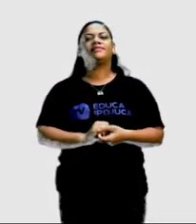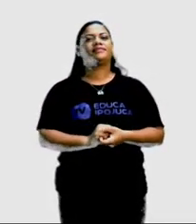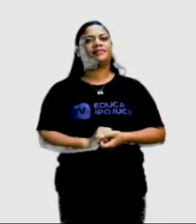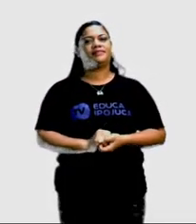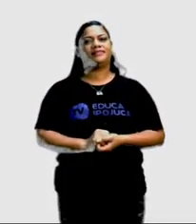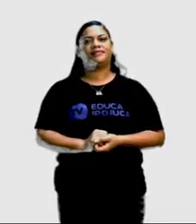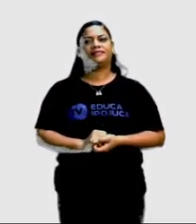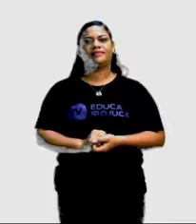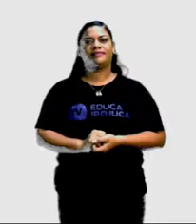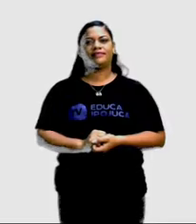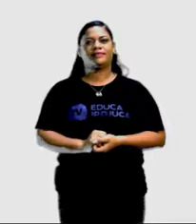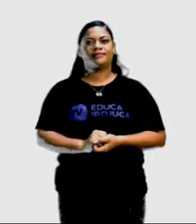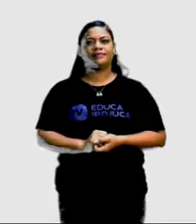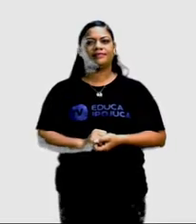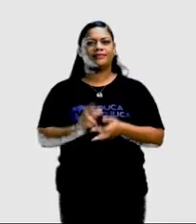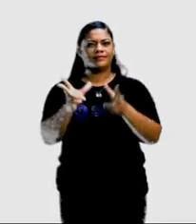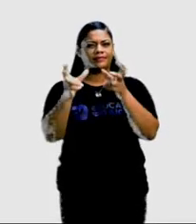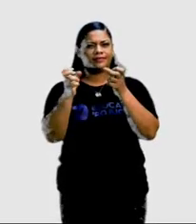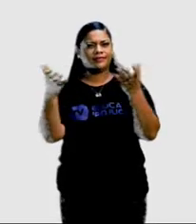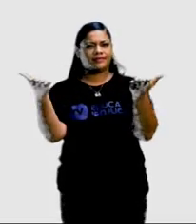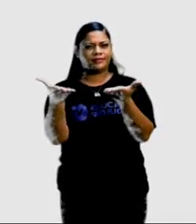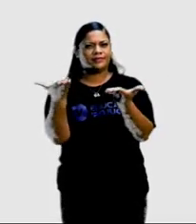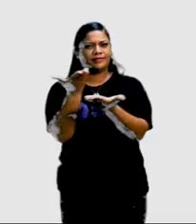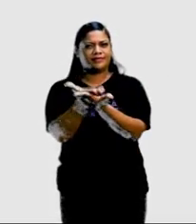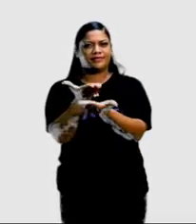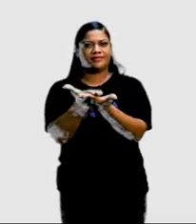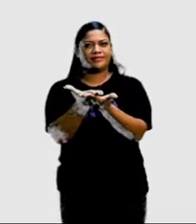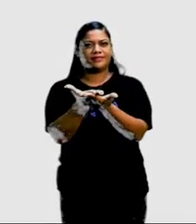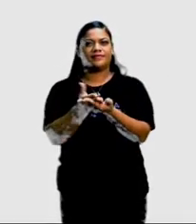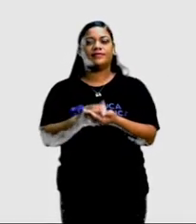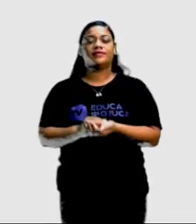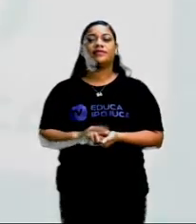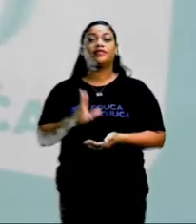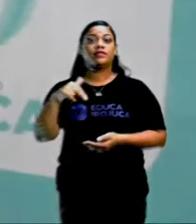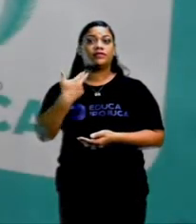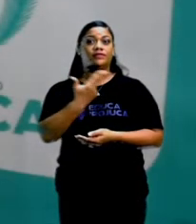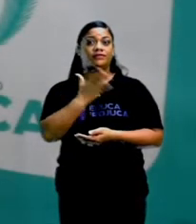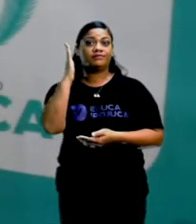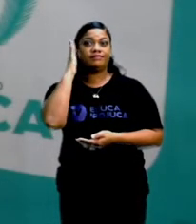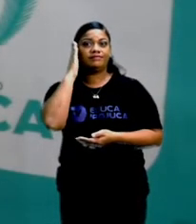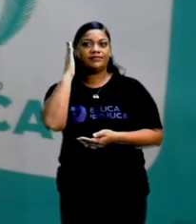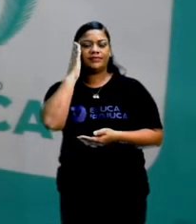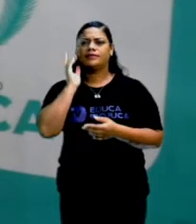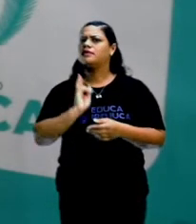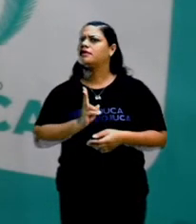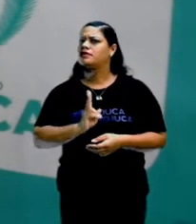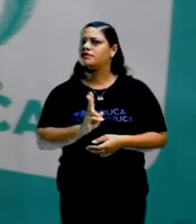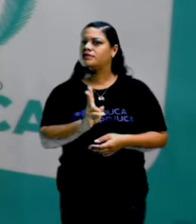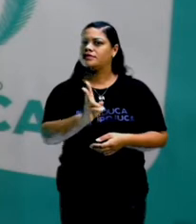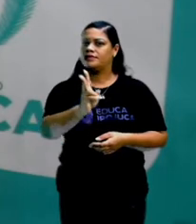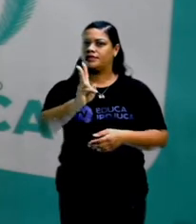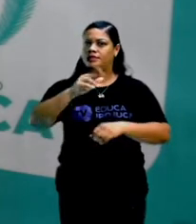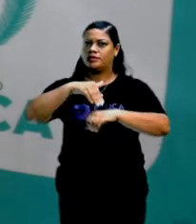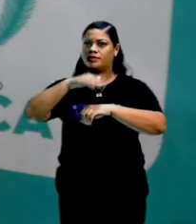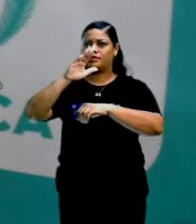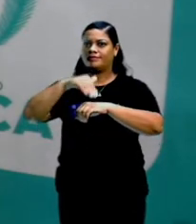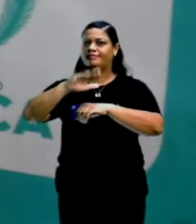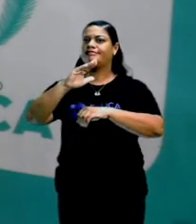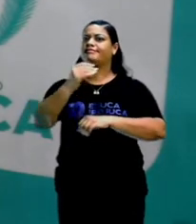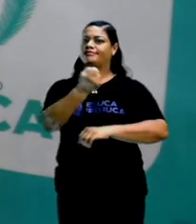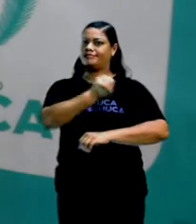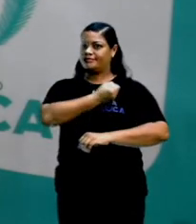Bem, percebendo até agora da nossa aula, a gente percebeu que a gente sempre está aumentando